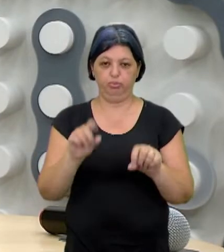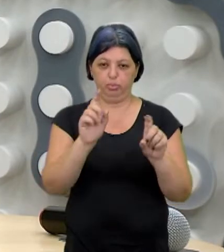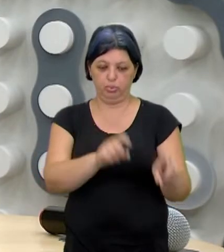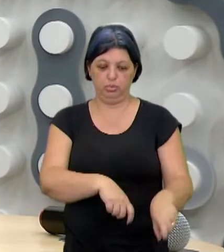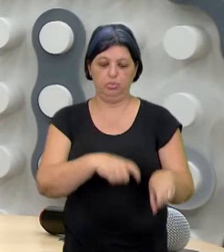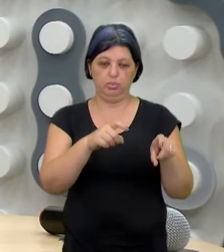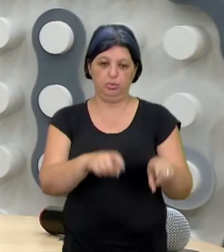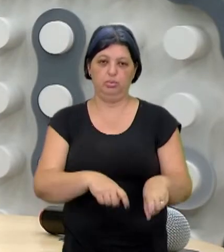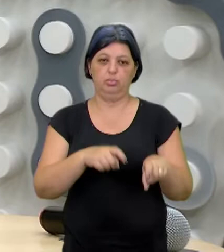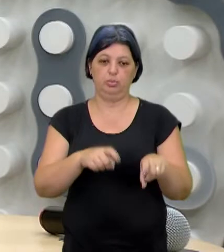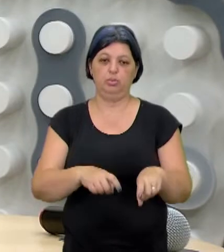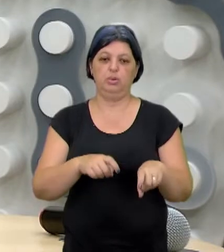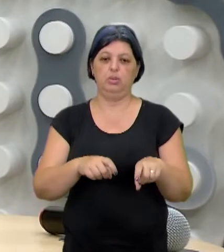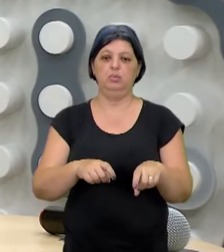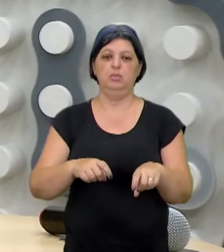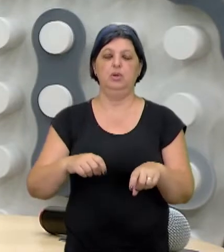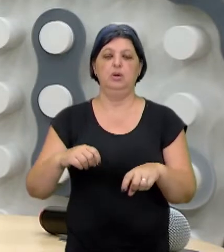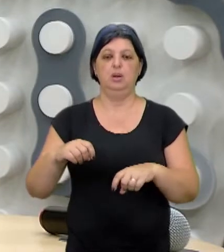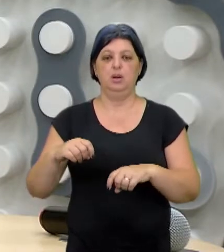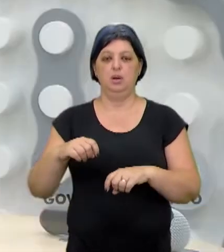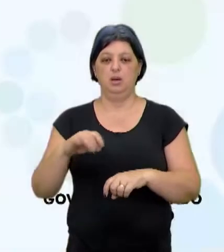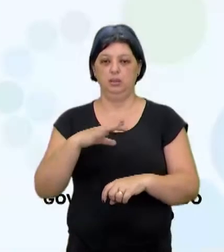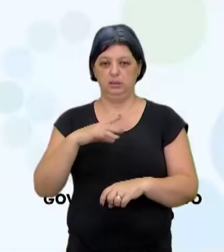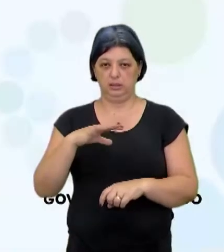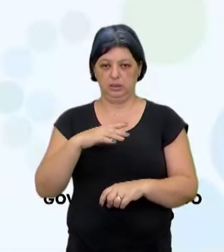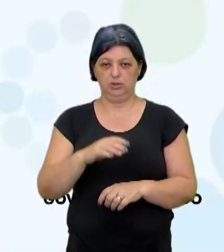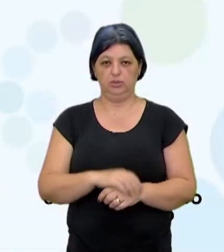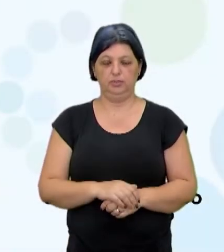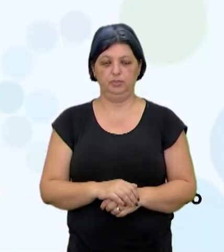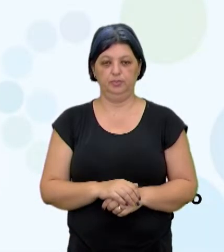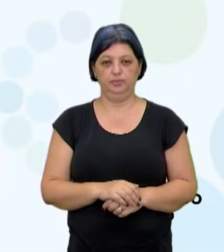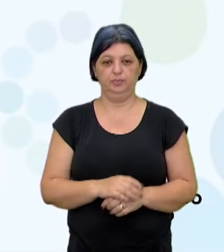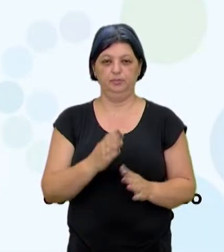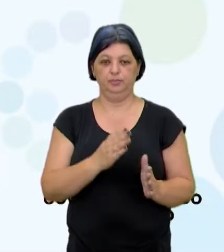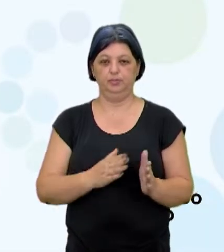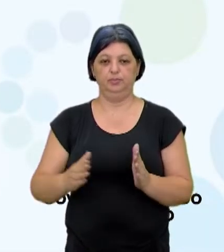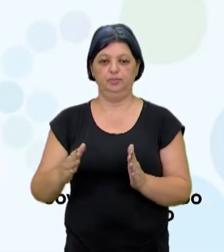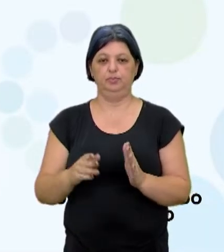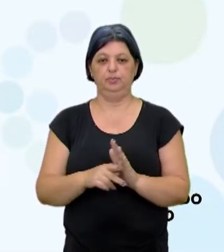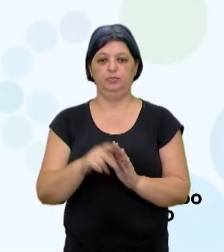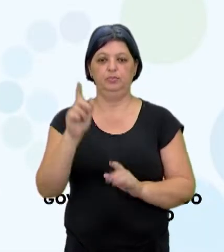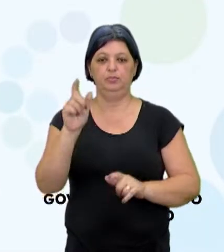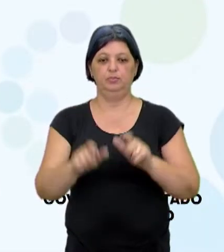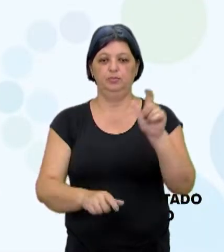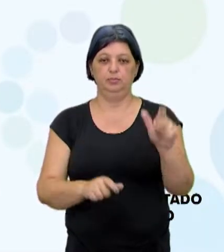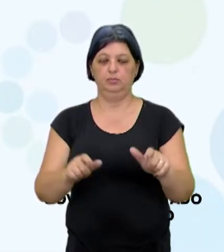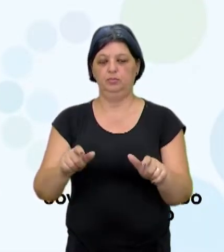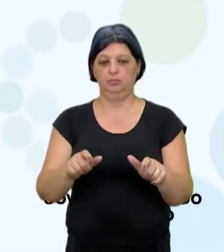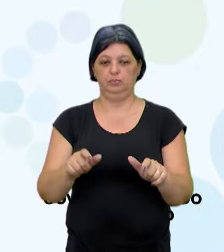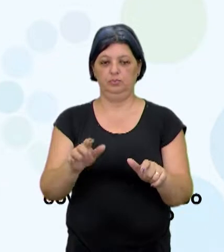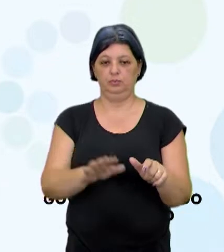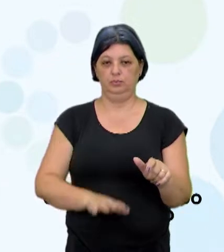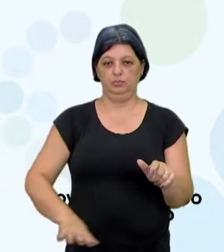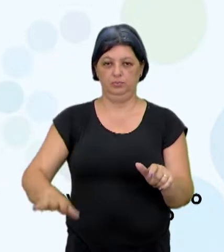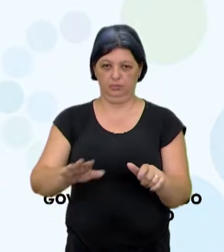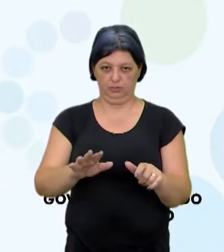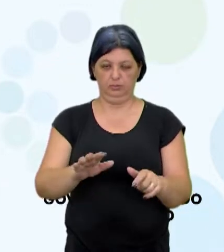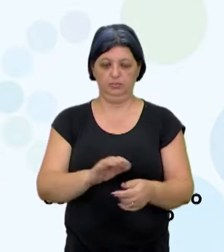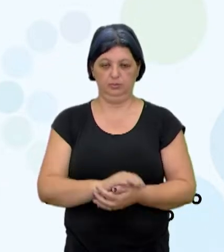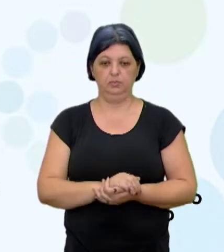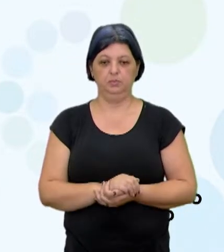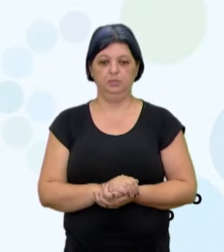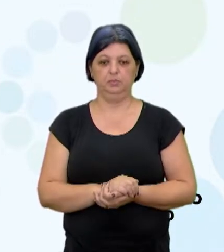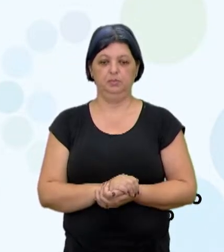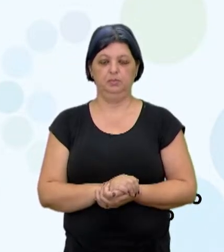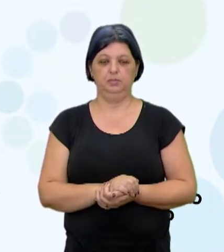cidade. E a unidade curricular 1, né, pode colocar aí na tela para acompanhar, o indivíduo e o ambiente, tá certo?